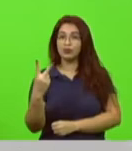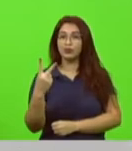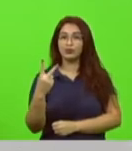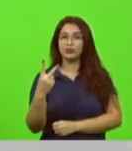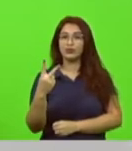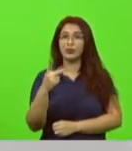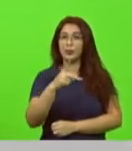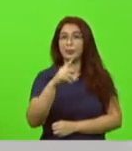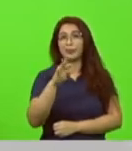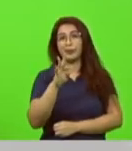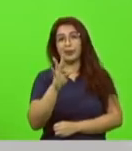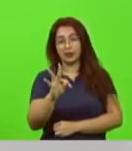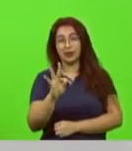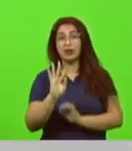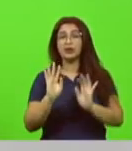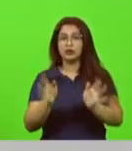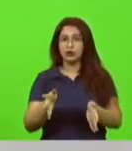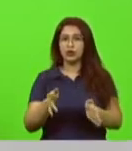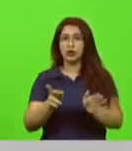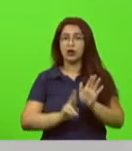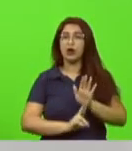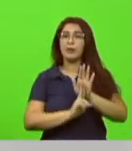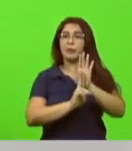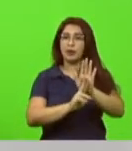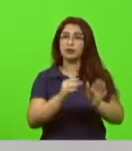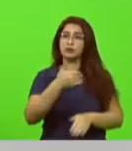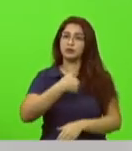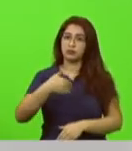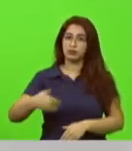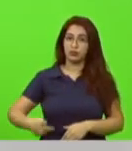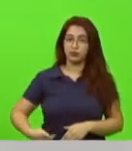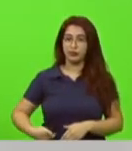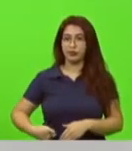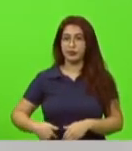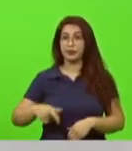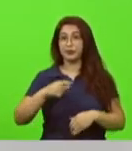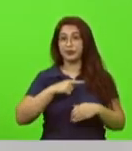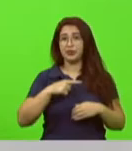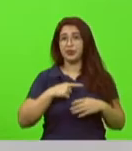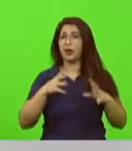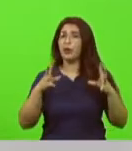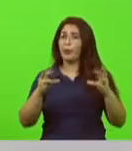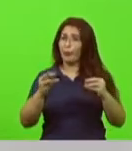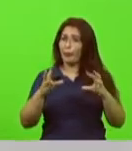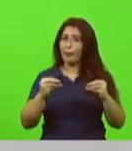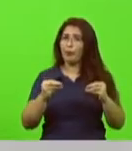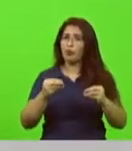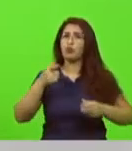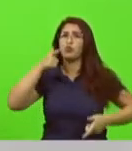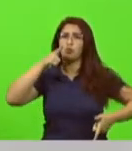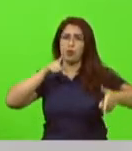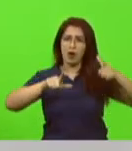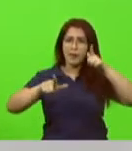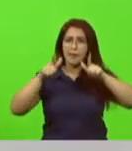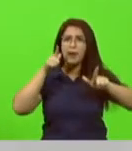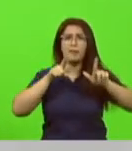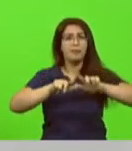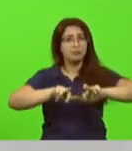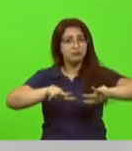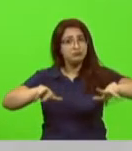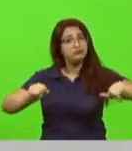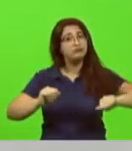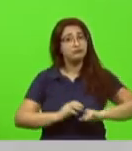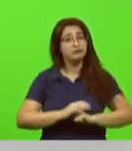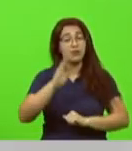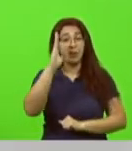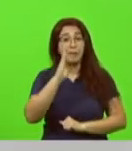de um governo, onde tivemos muitos avanços. O Brasil saiu